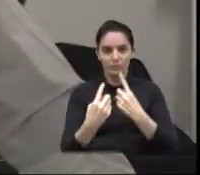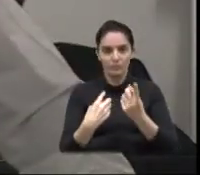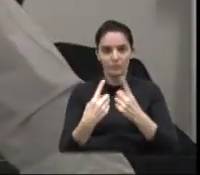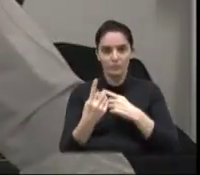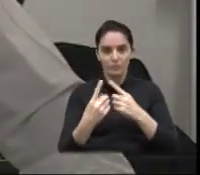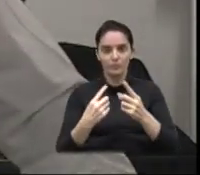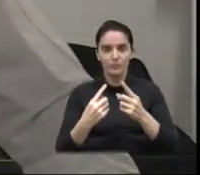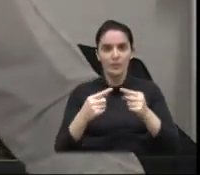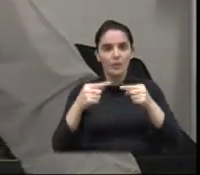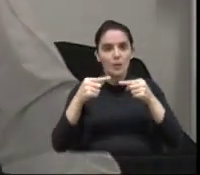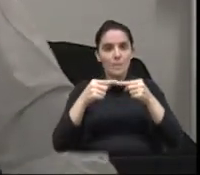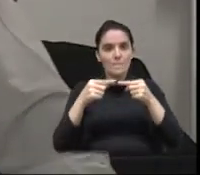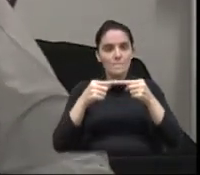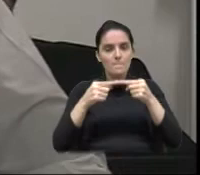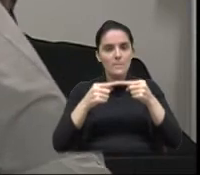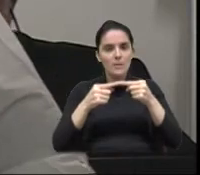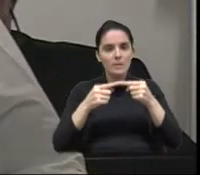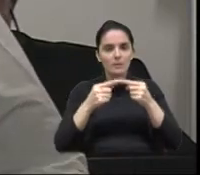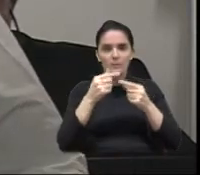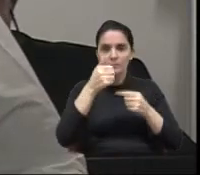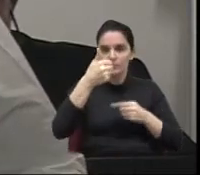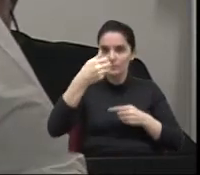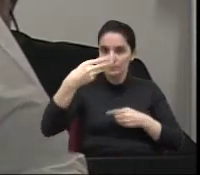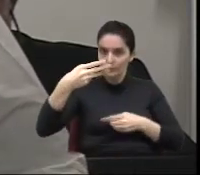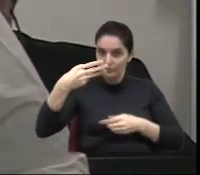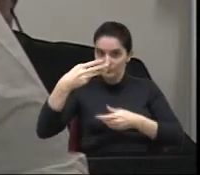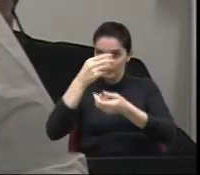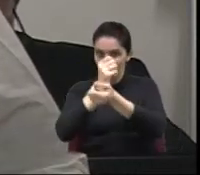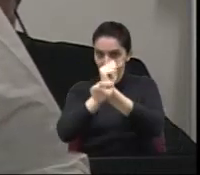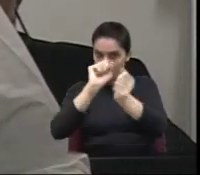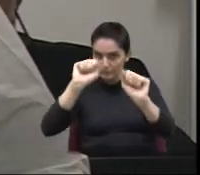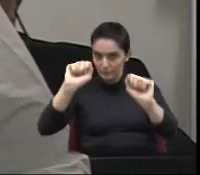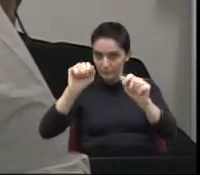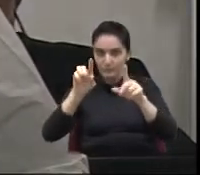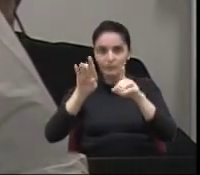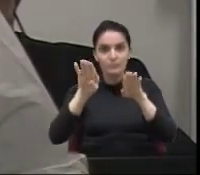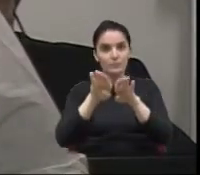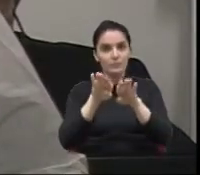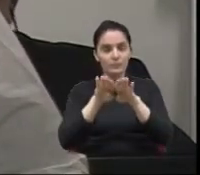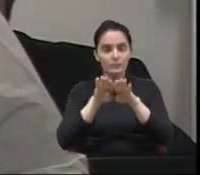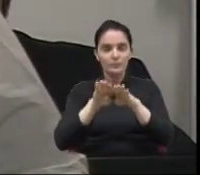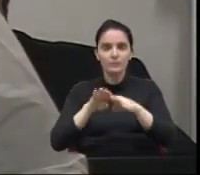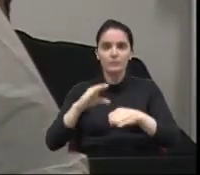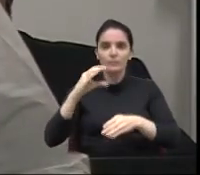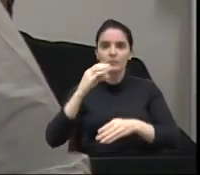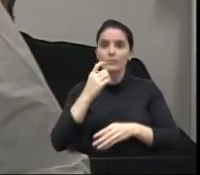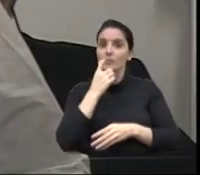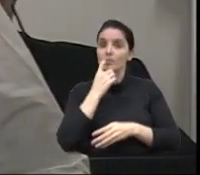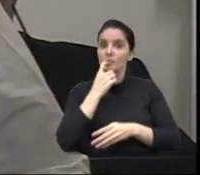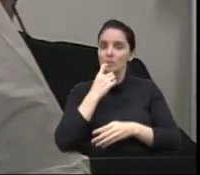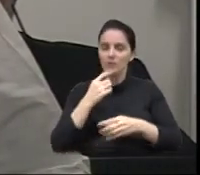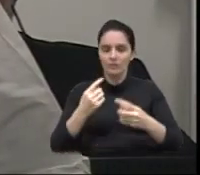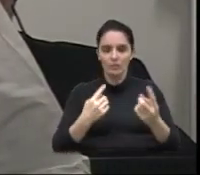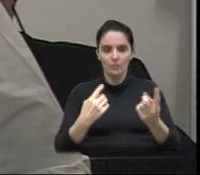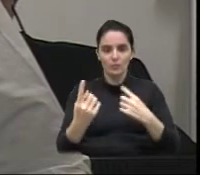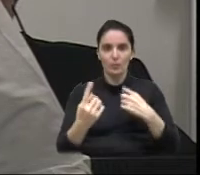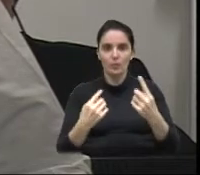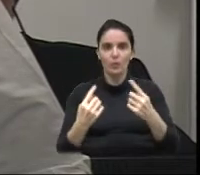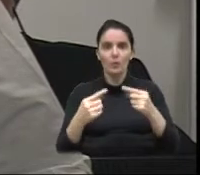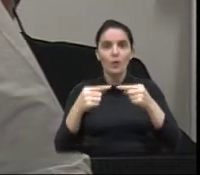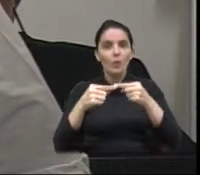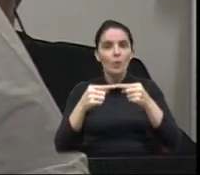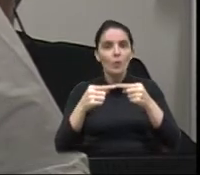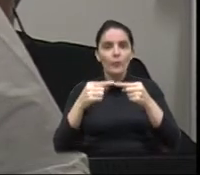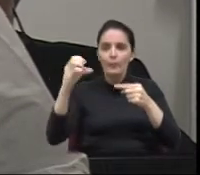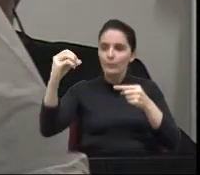sincronizada. A 13 de maio, às vezes, você pega, e também a Barão de Campinas. O resto estão todas